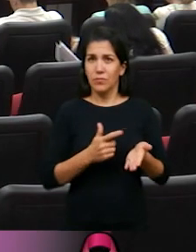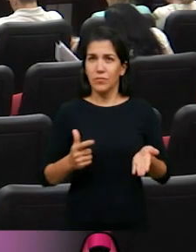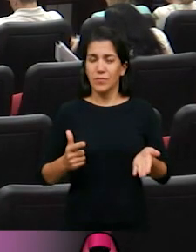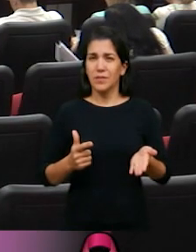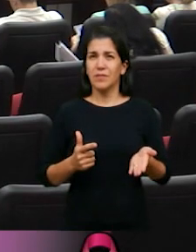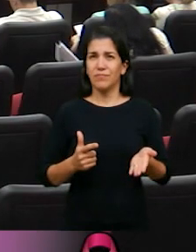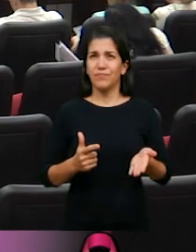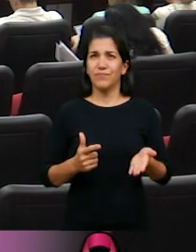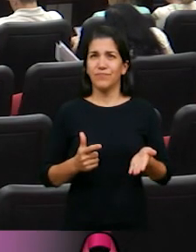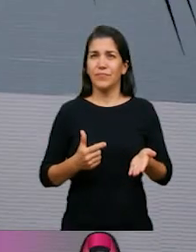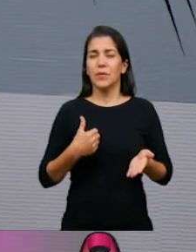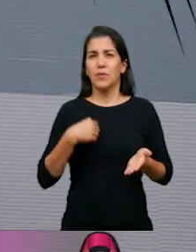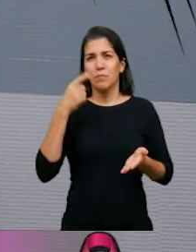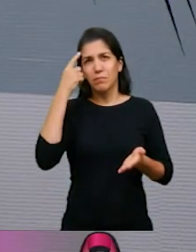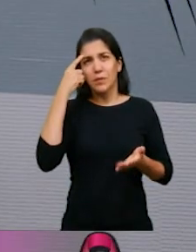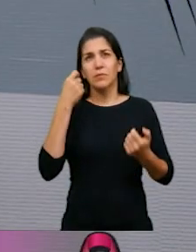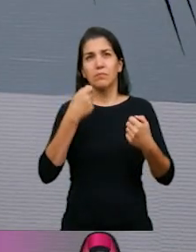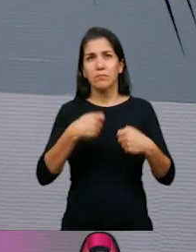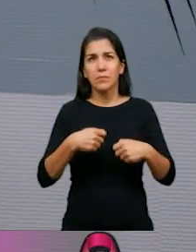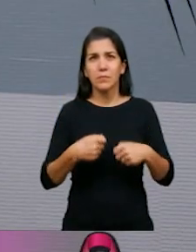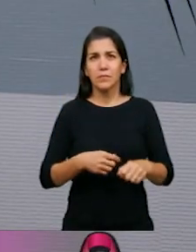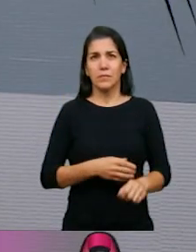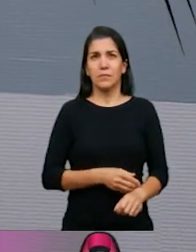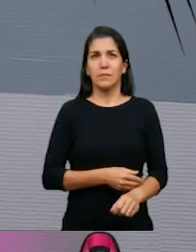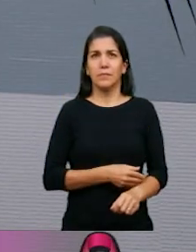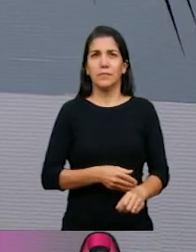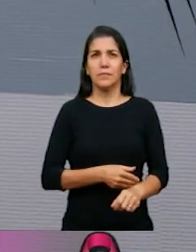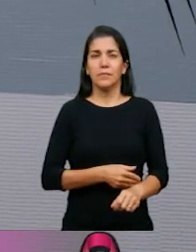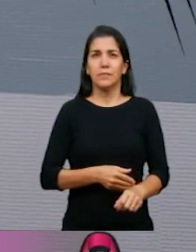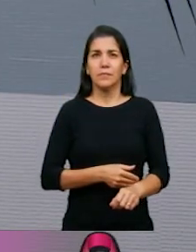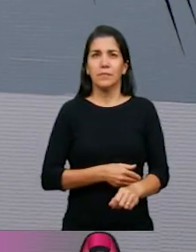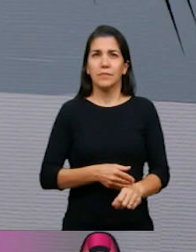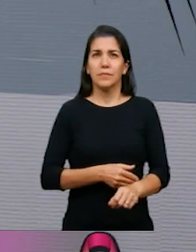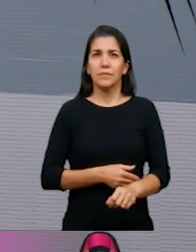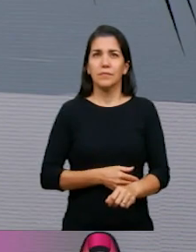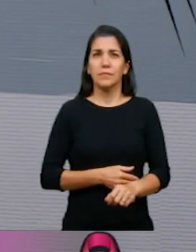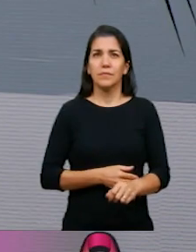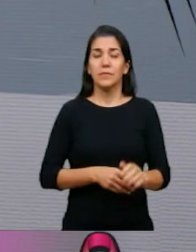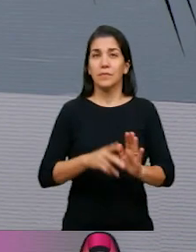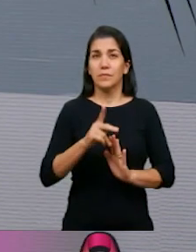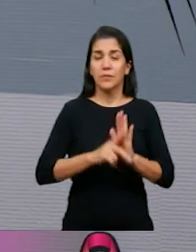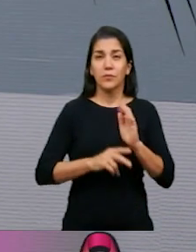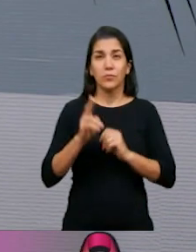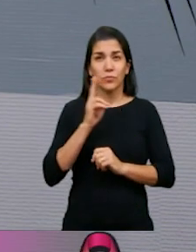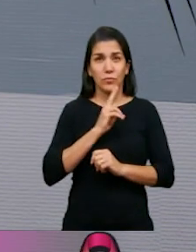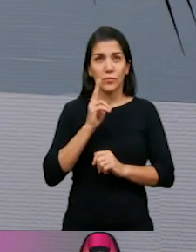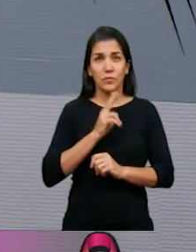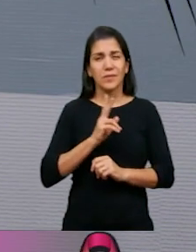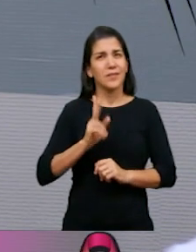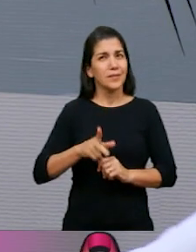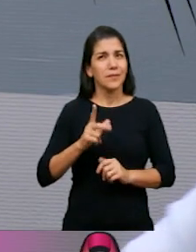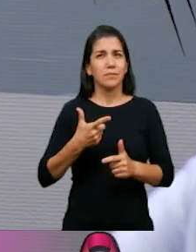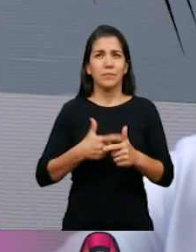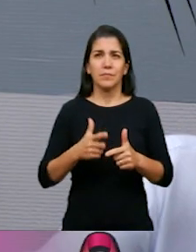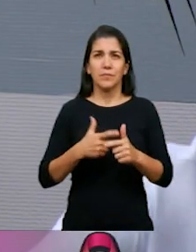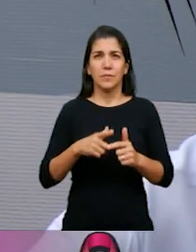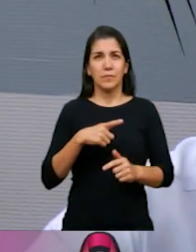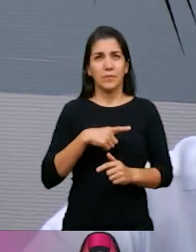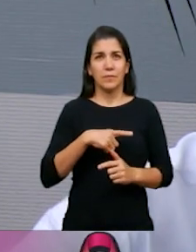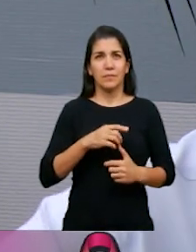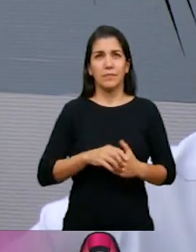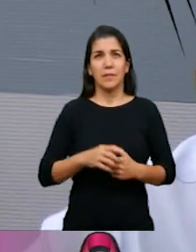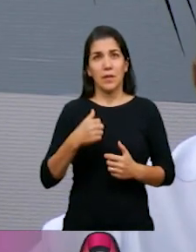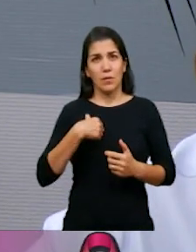Eu acho que tem que constar, vai minha crítica novamente aos projetos de urgência, gera essa questão. Porém, eu vou